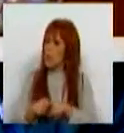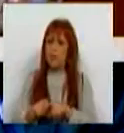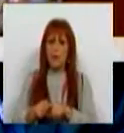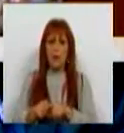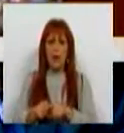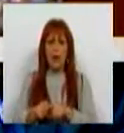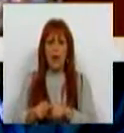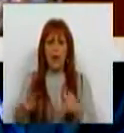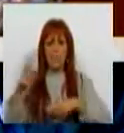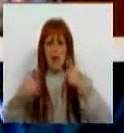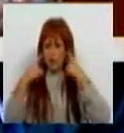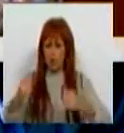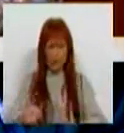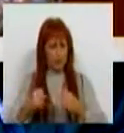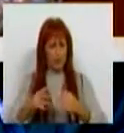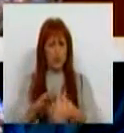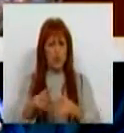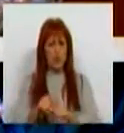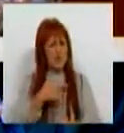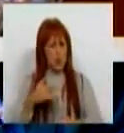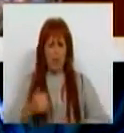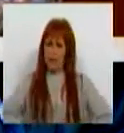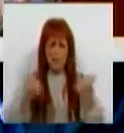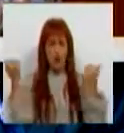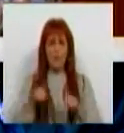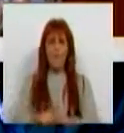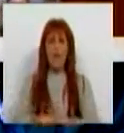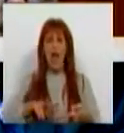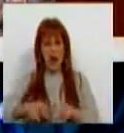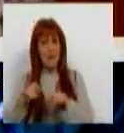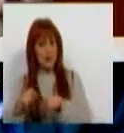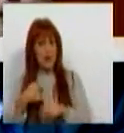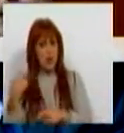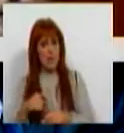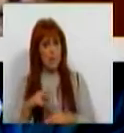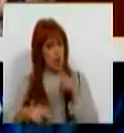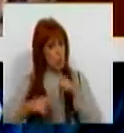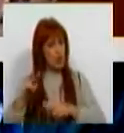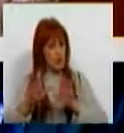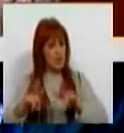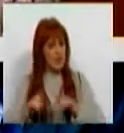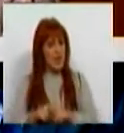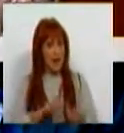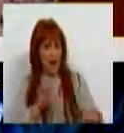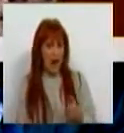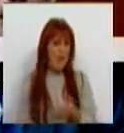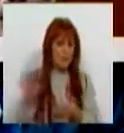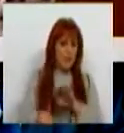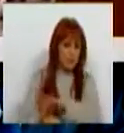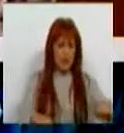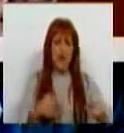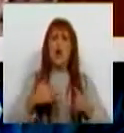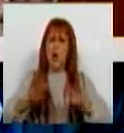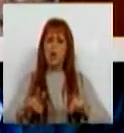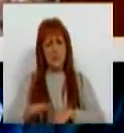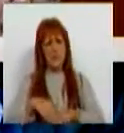finanças públicas consolidadas de um modo mais saudável. É essa alternativa que nós temos que construir e essa viragem de página que nós